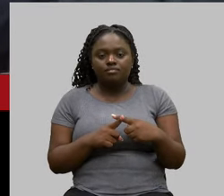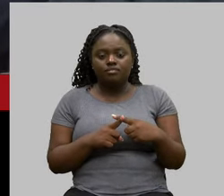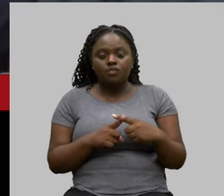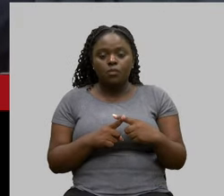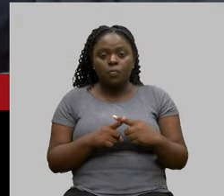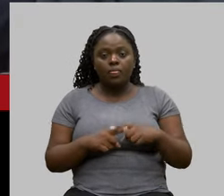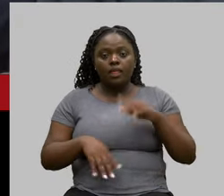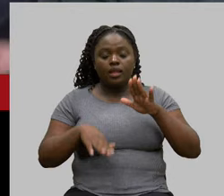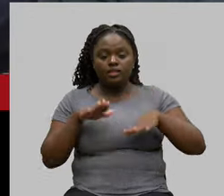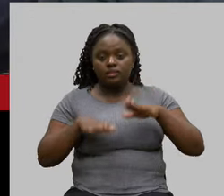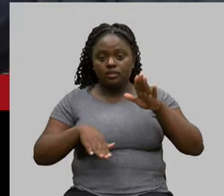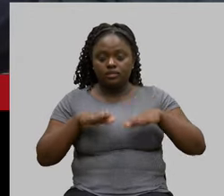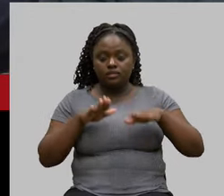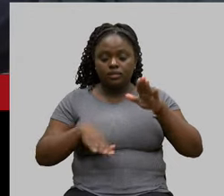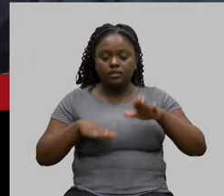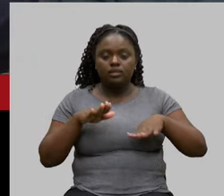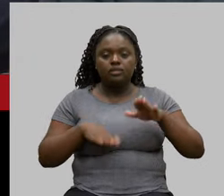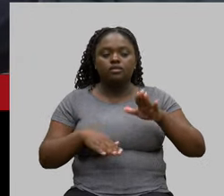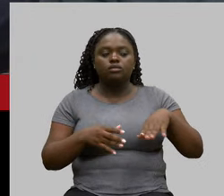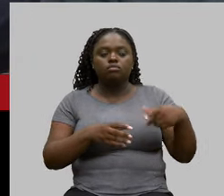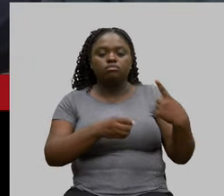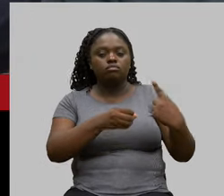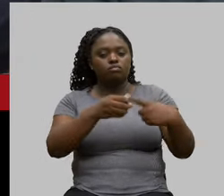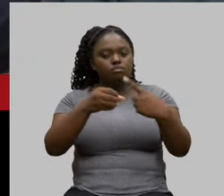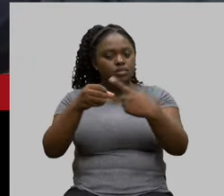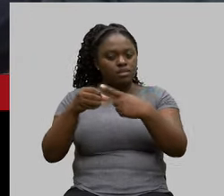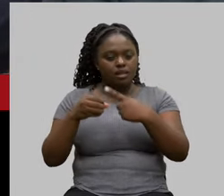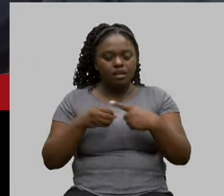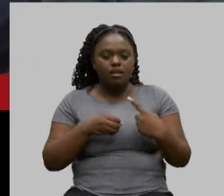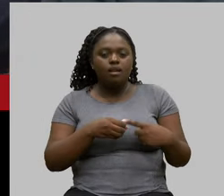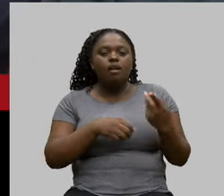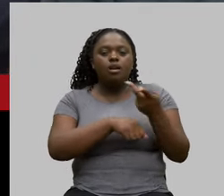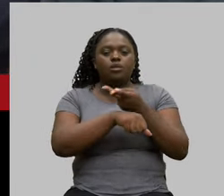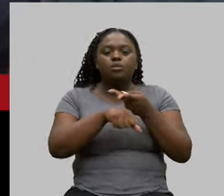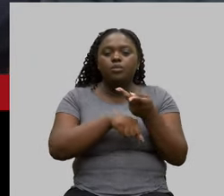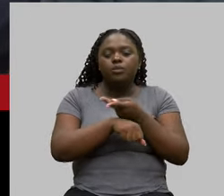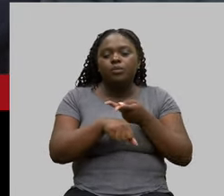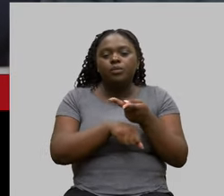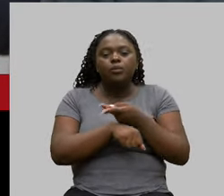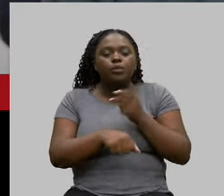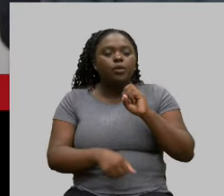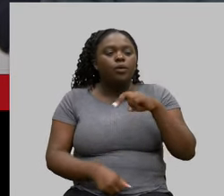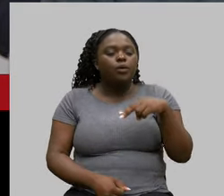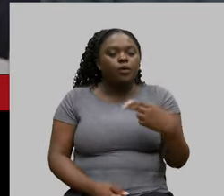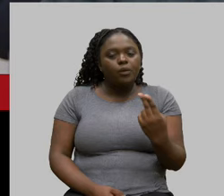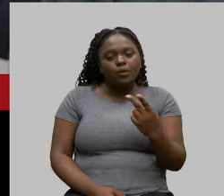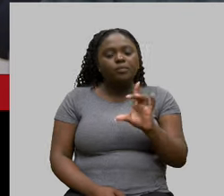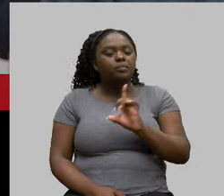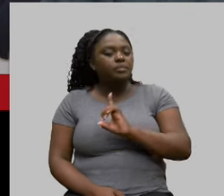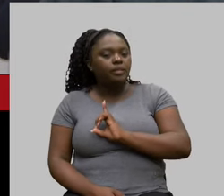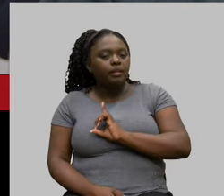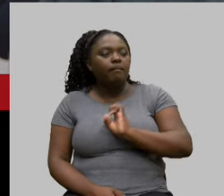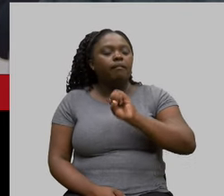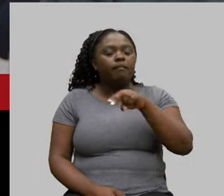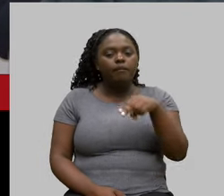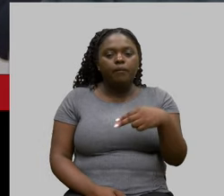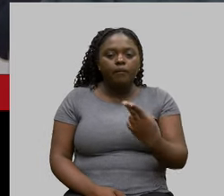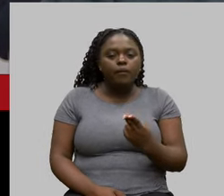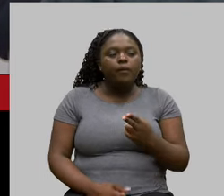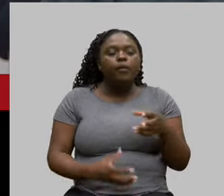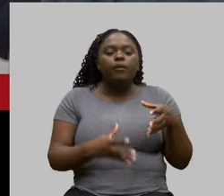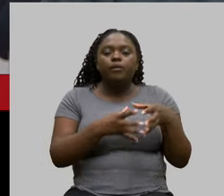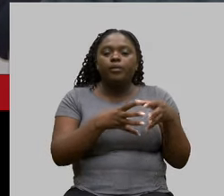muitas vezes né várias cidades eh procuram ou o deputado ou a comissão de trabalho previdência assistência